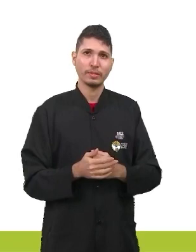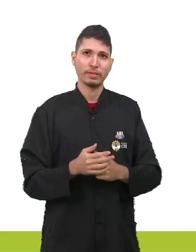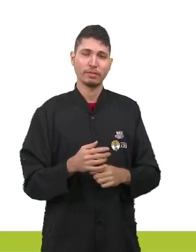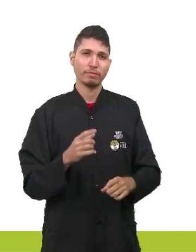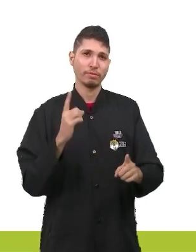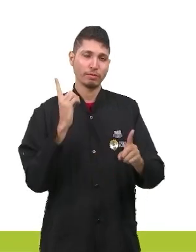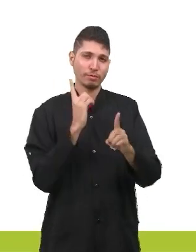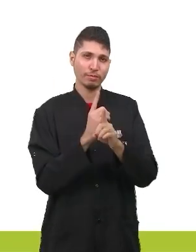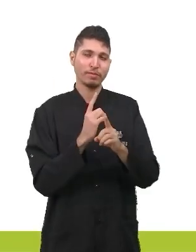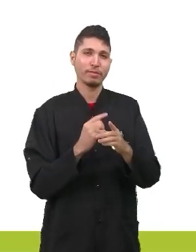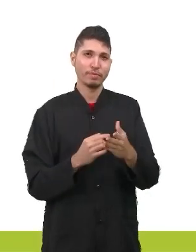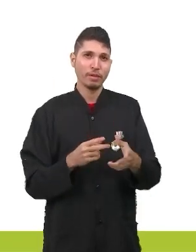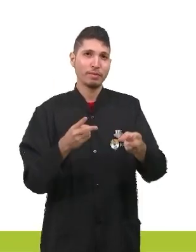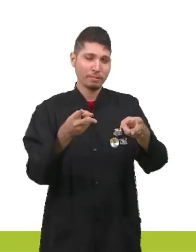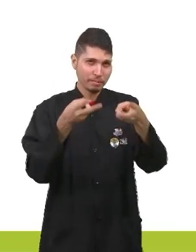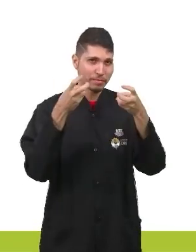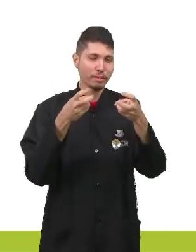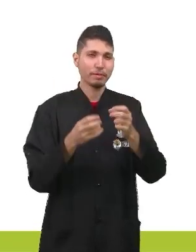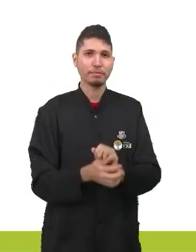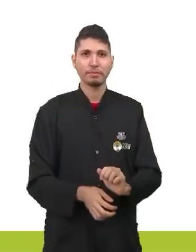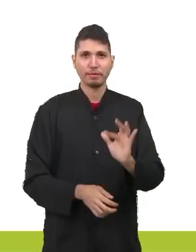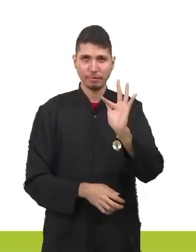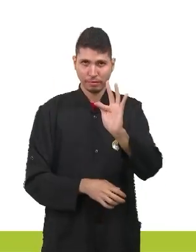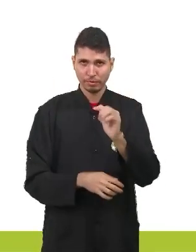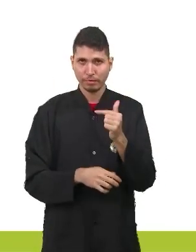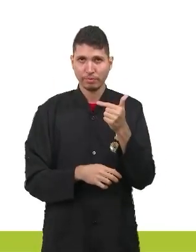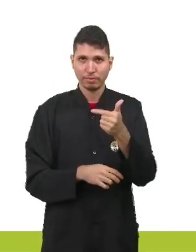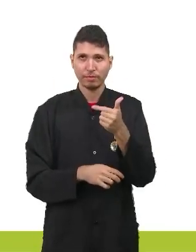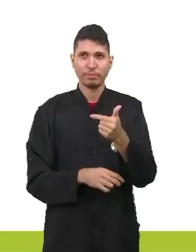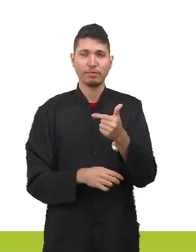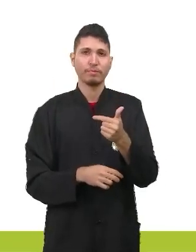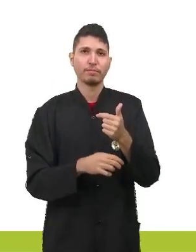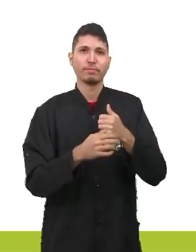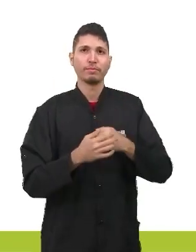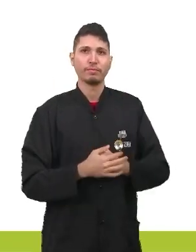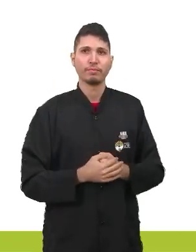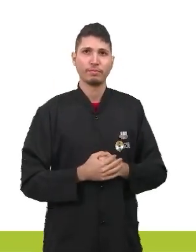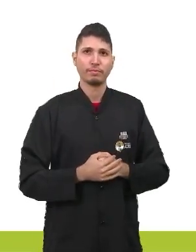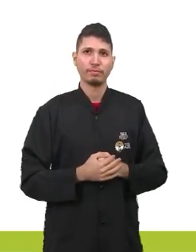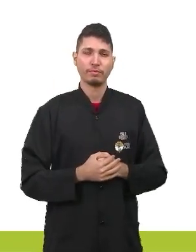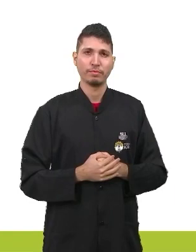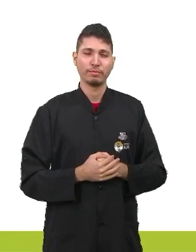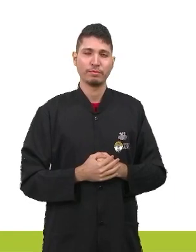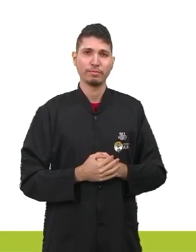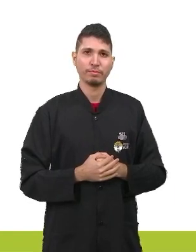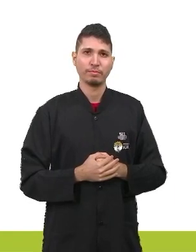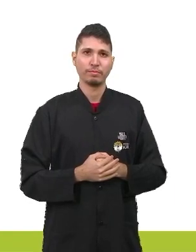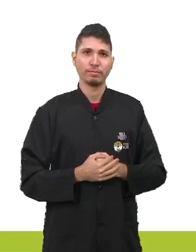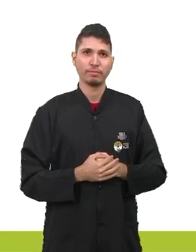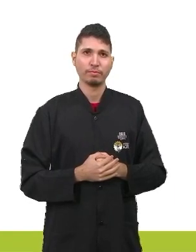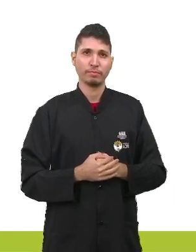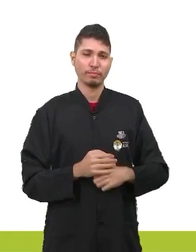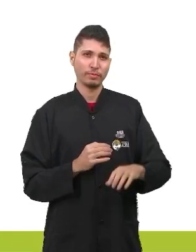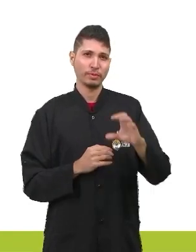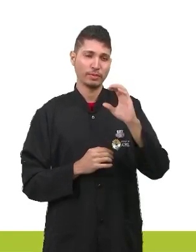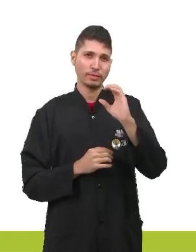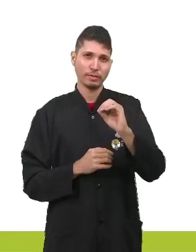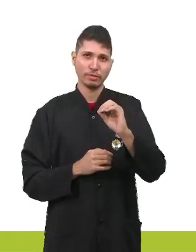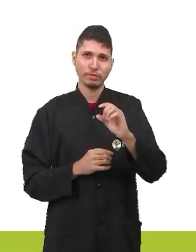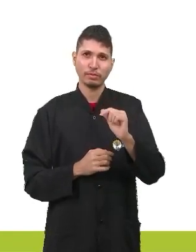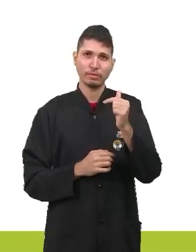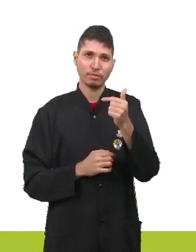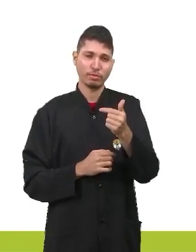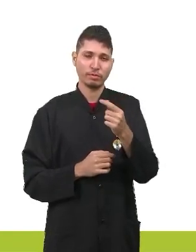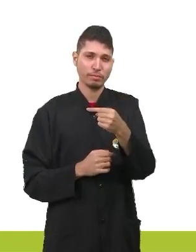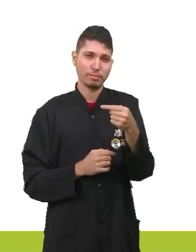segundo grau. Você pode fazer ela por dedução também, né? O único valor que você levar ao quadrado vai dar 0, vai ser 2 menos